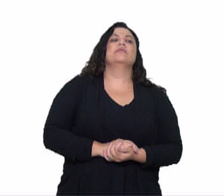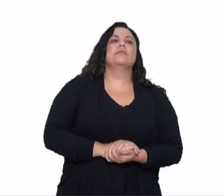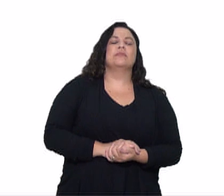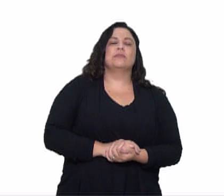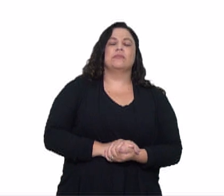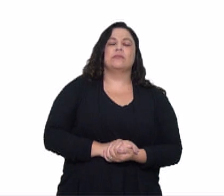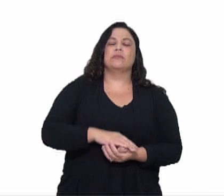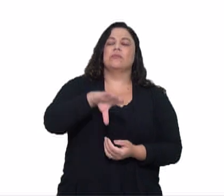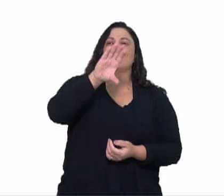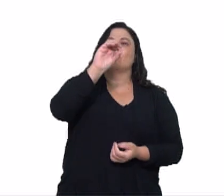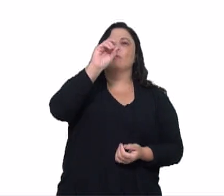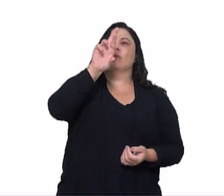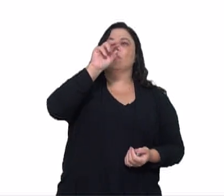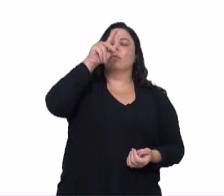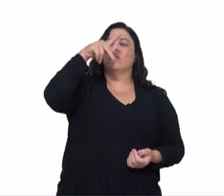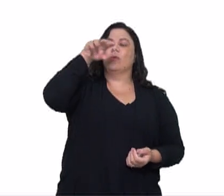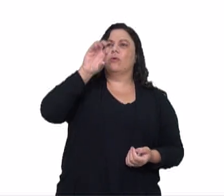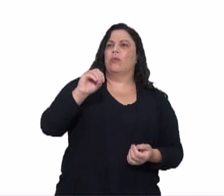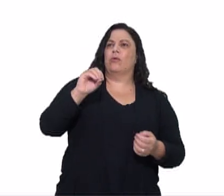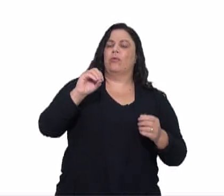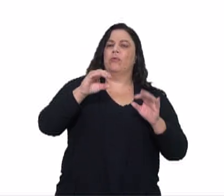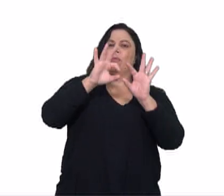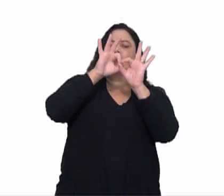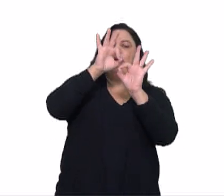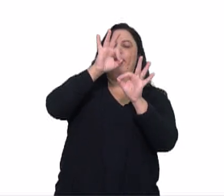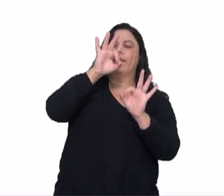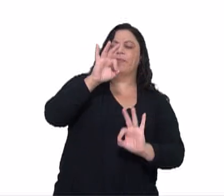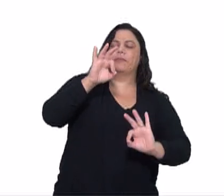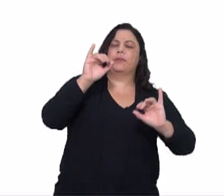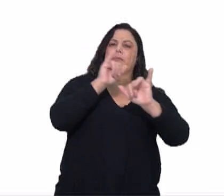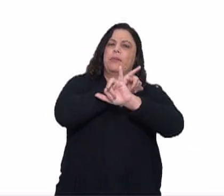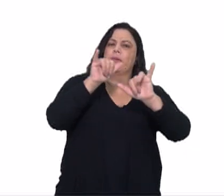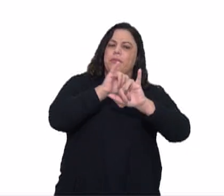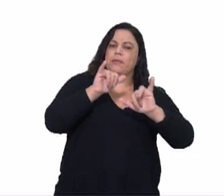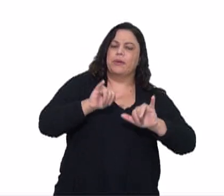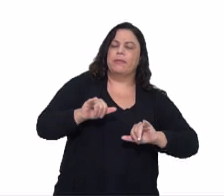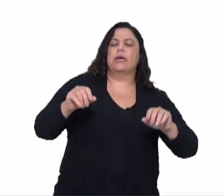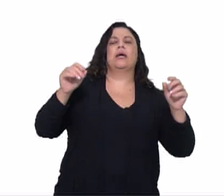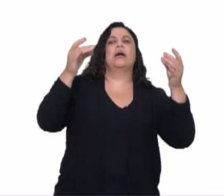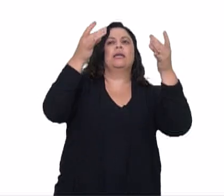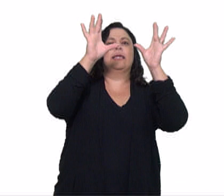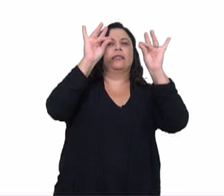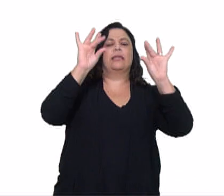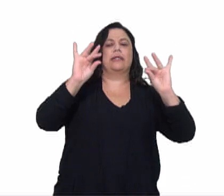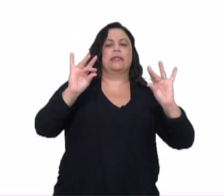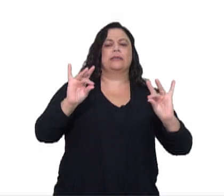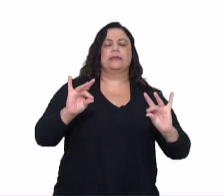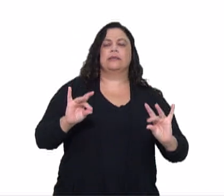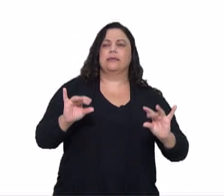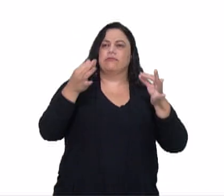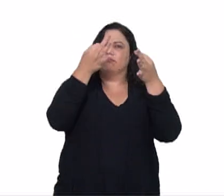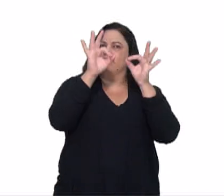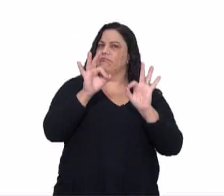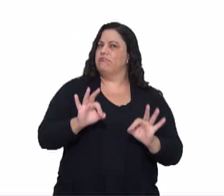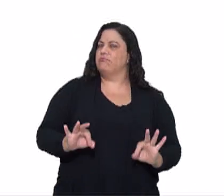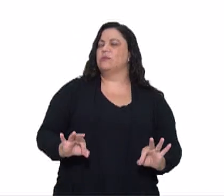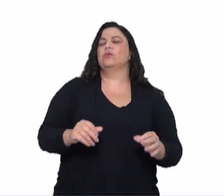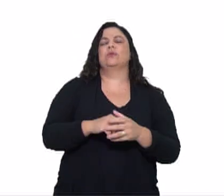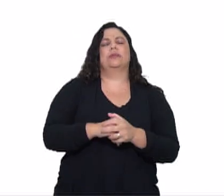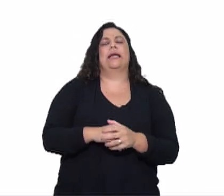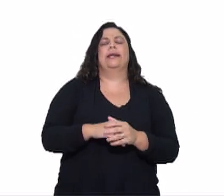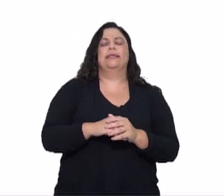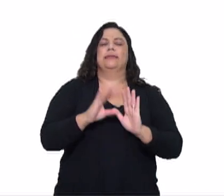O corpo é o desenvolvimento da notícia e no corpo são fornecidos detalhes ainda não introduzidos e